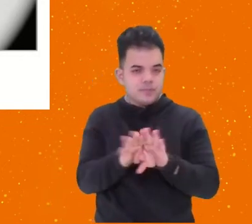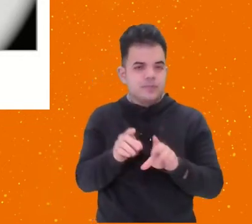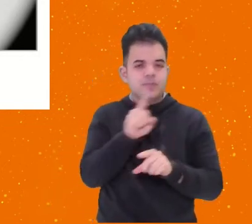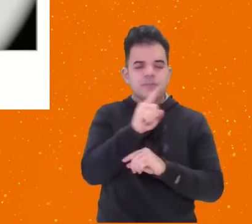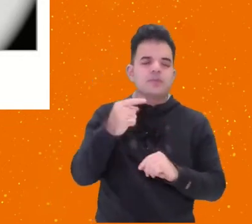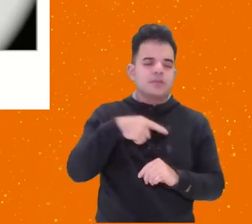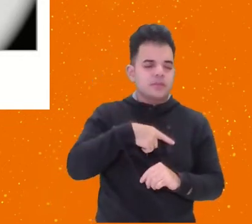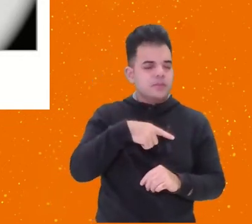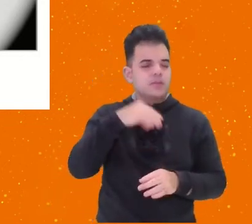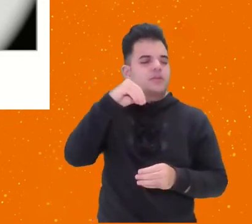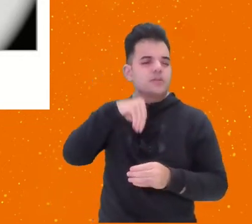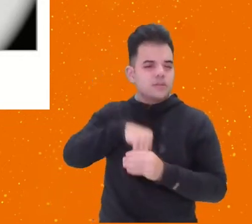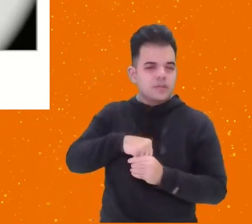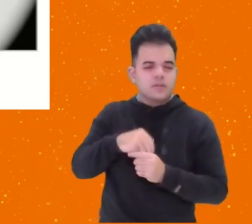lente